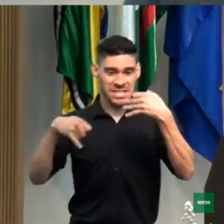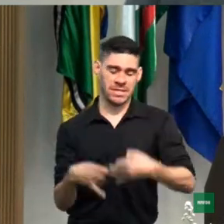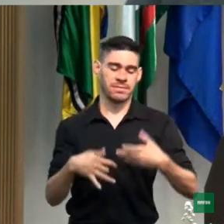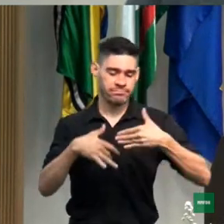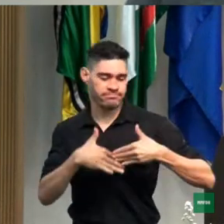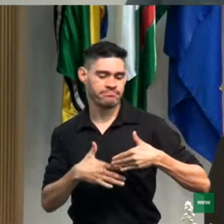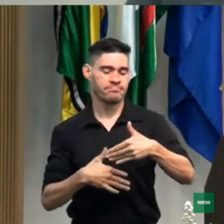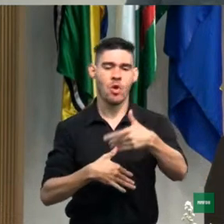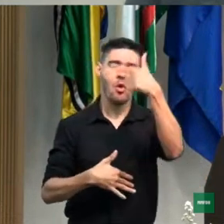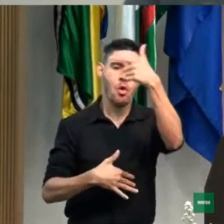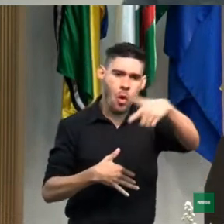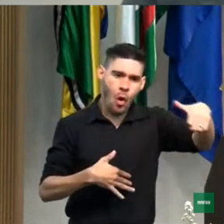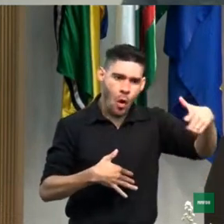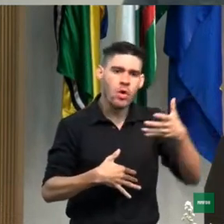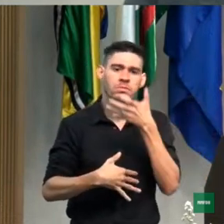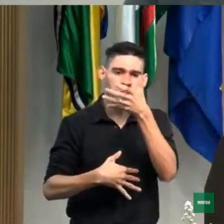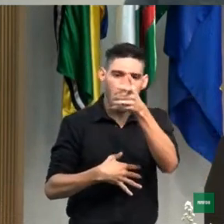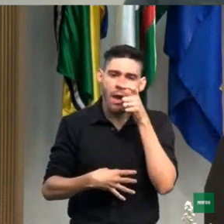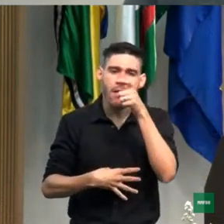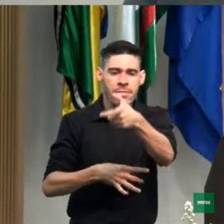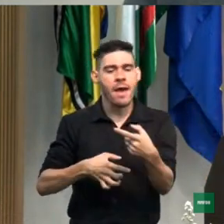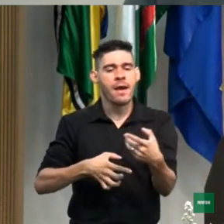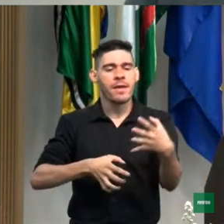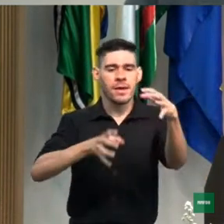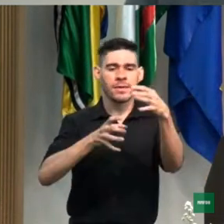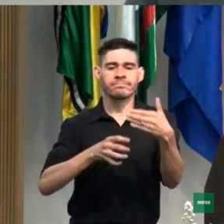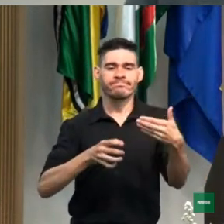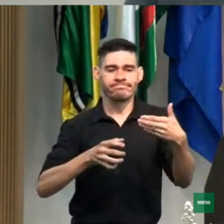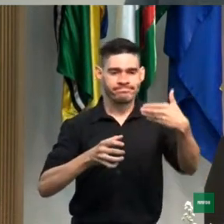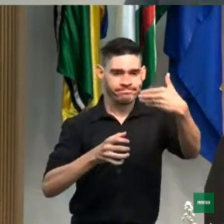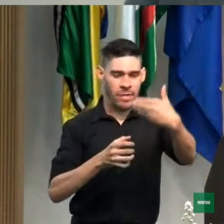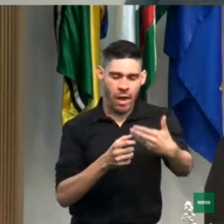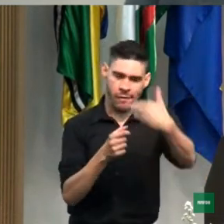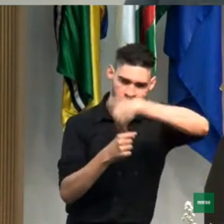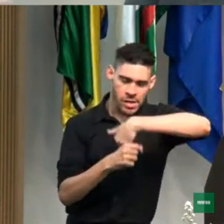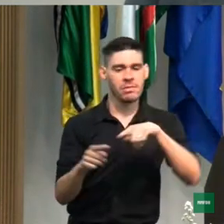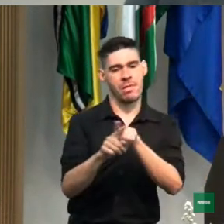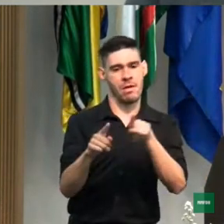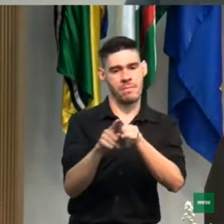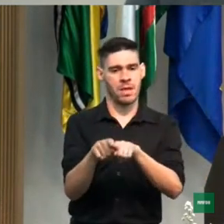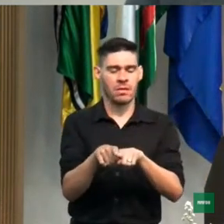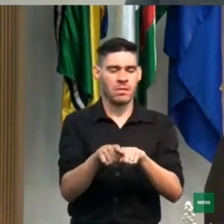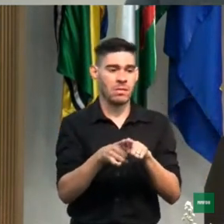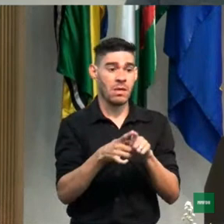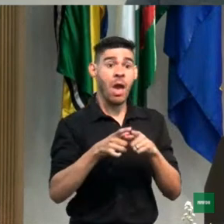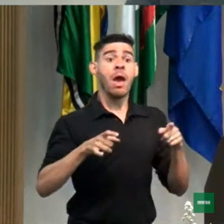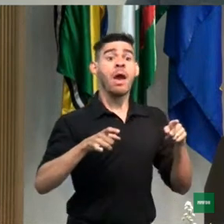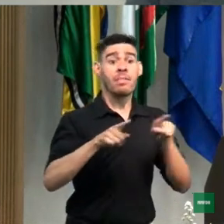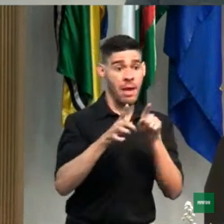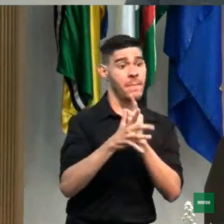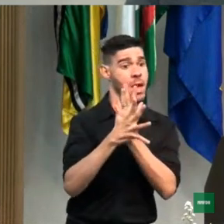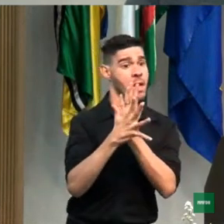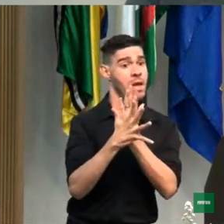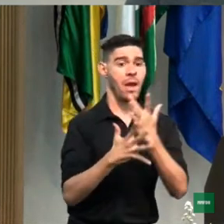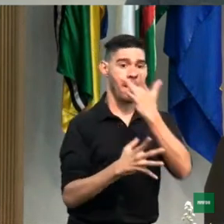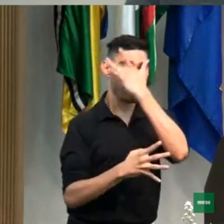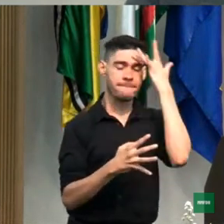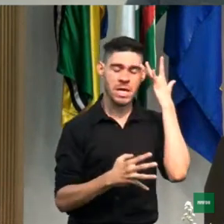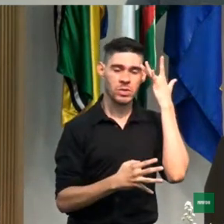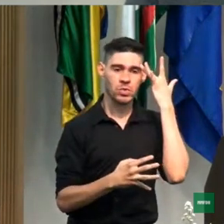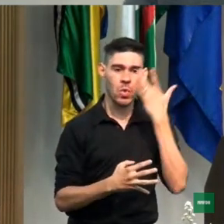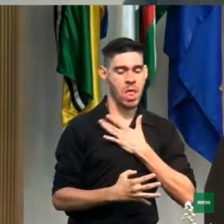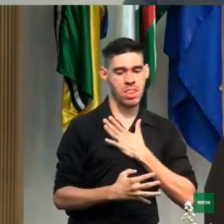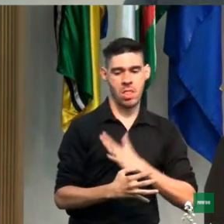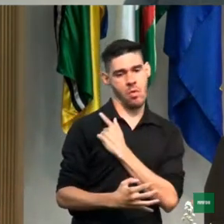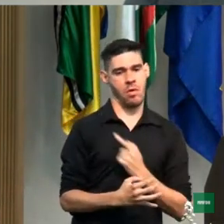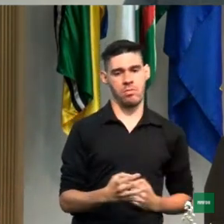vir também, mesmo aqueles que não gostam deste governo. Família não nos divide, família nos une, Bia. Esse tema